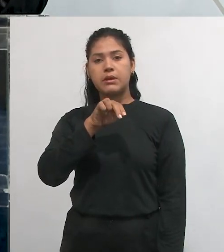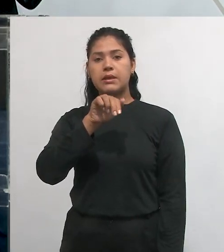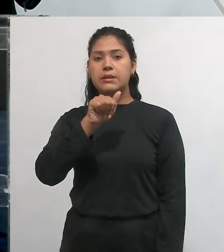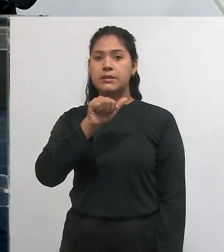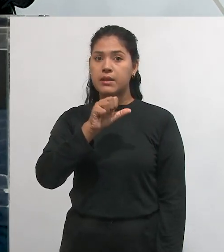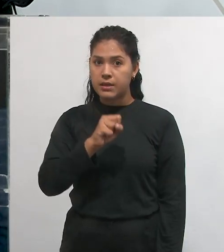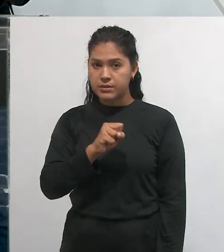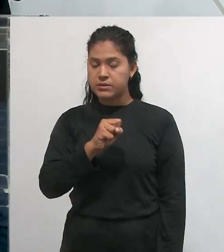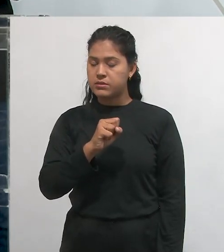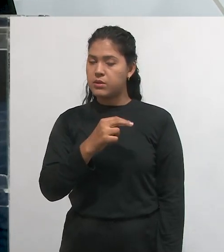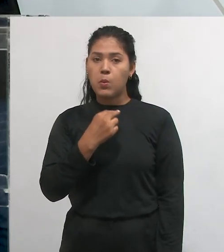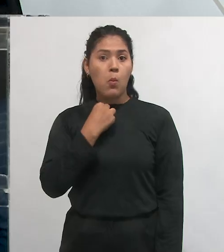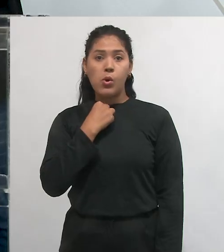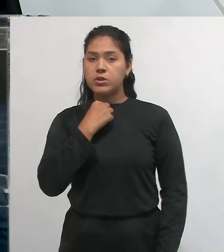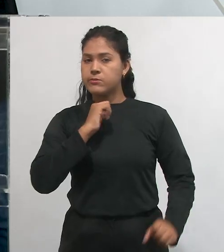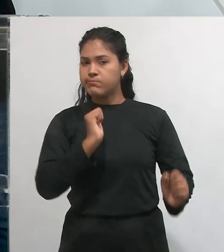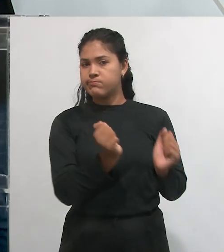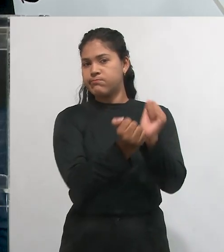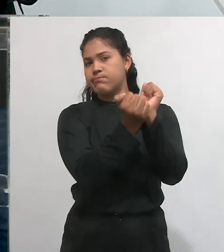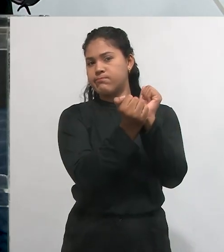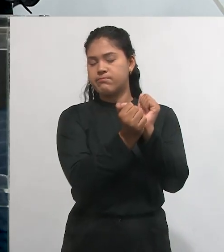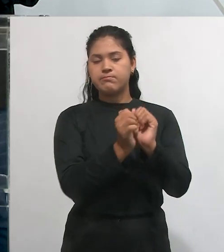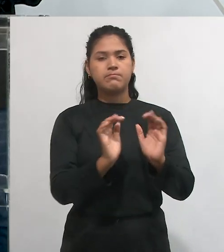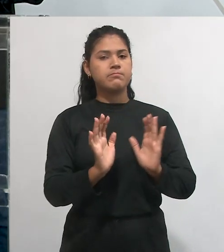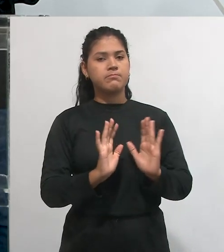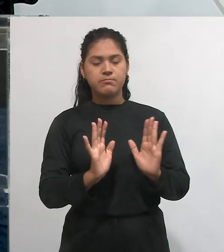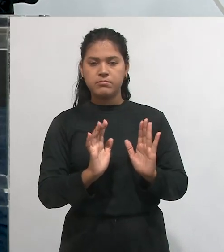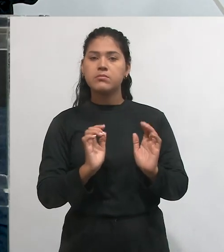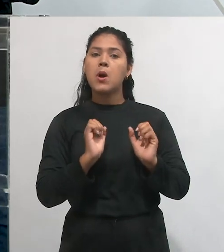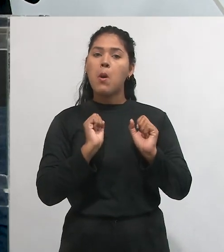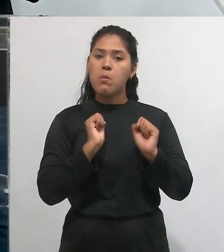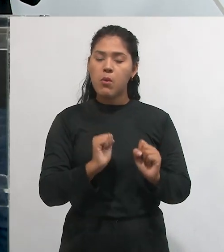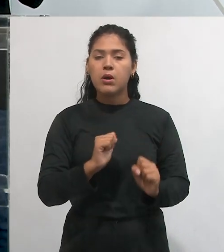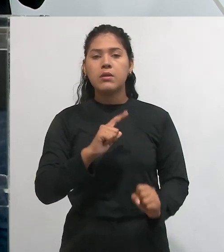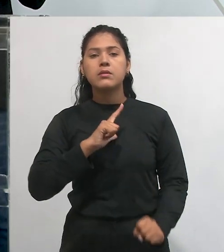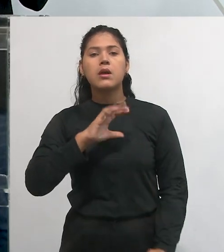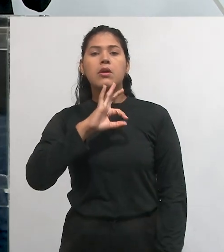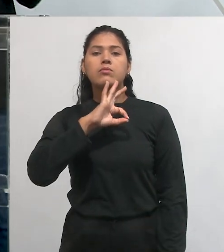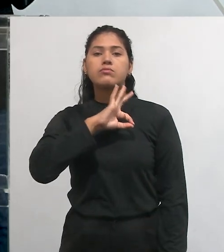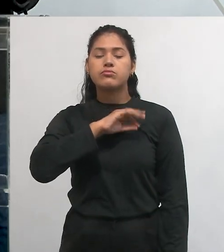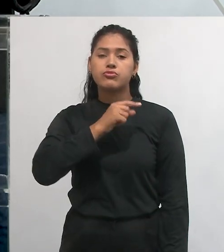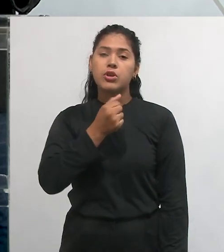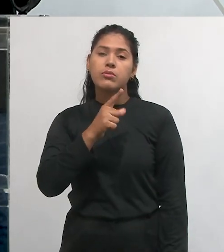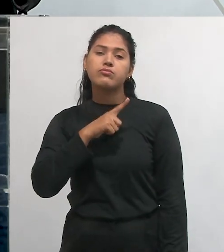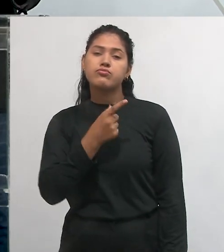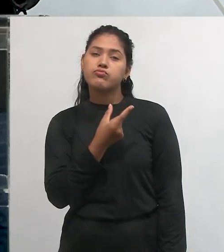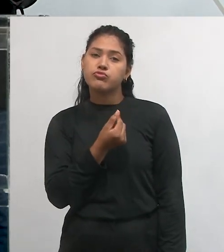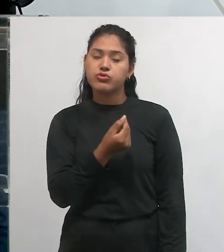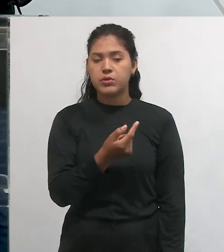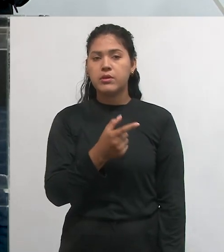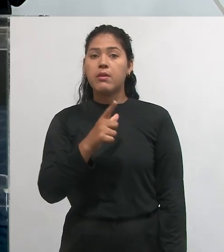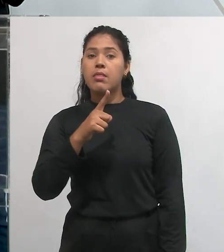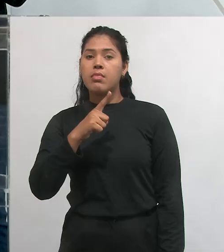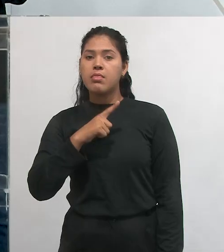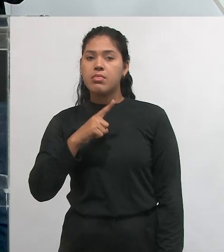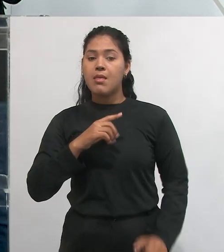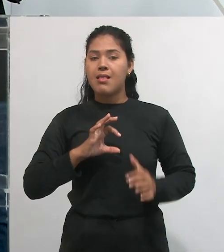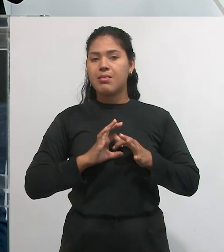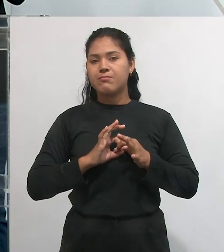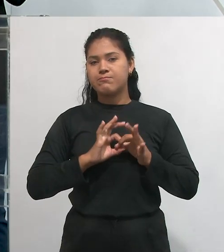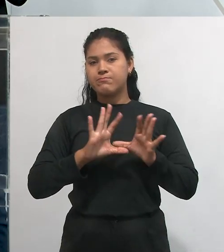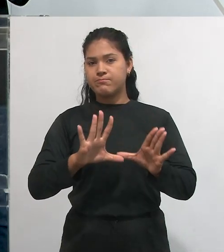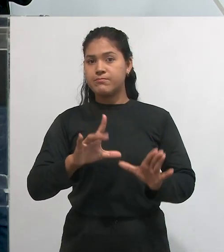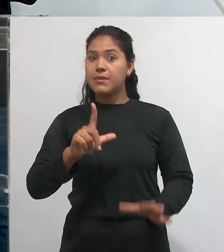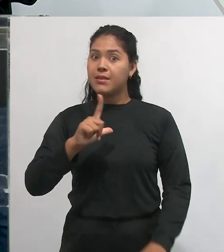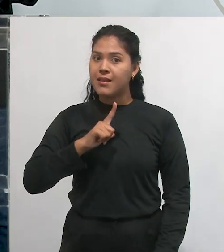podiam pagar para alguém ser escravos e trabalhar de uma forma braçal. Então estavam livres para praticar a democracia. E quem tivesse